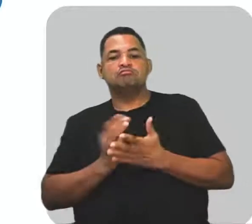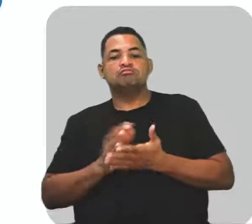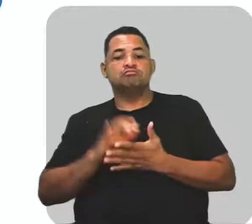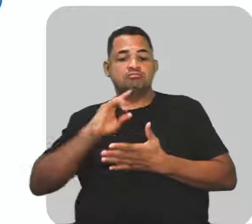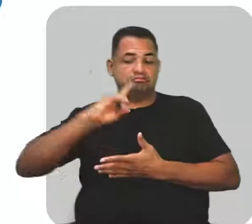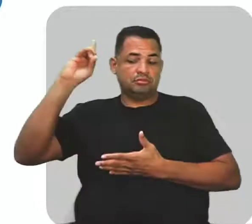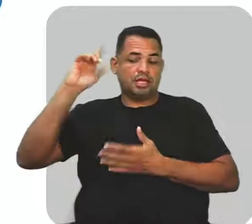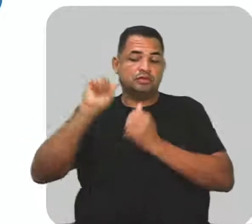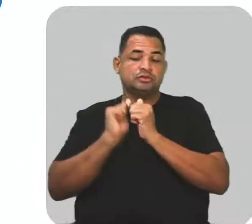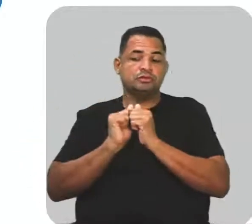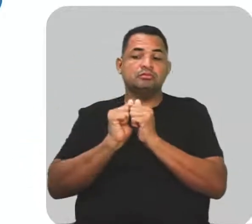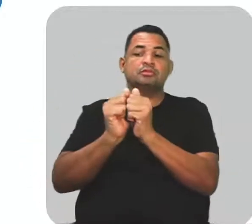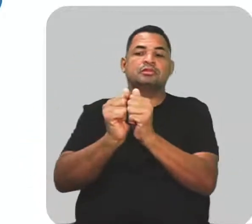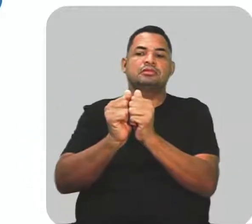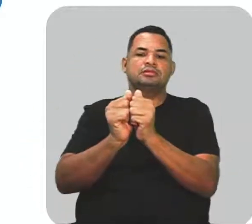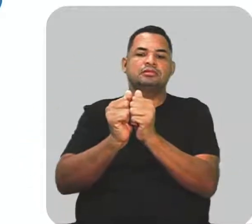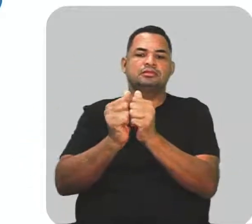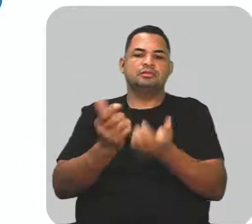acompanhe.